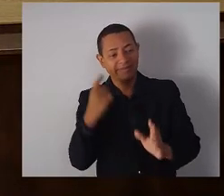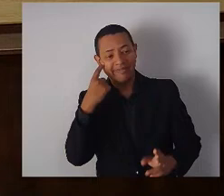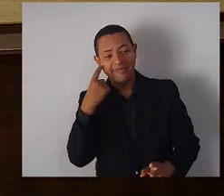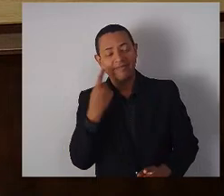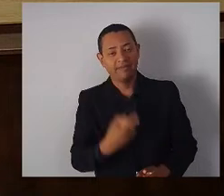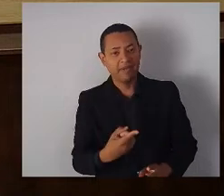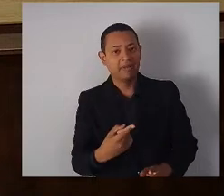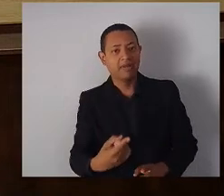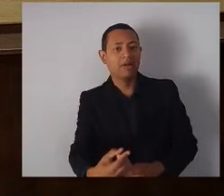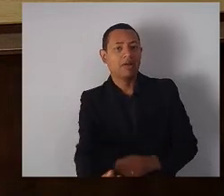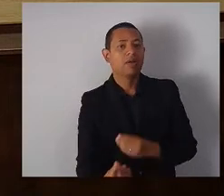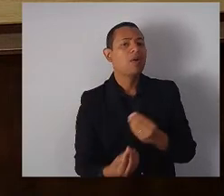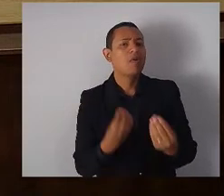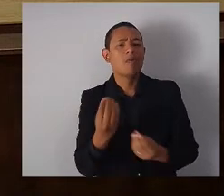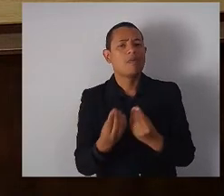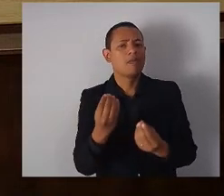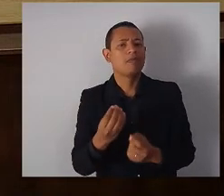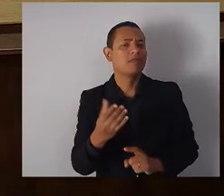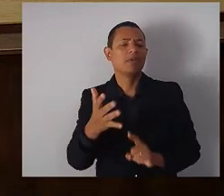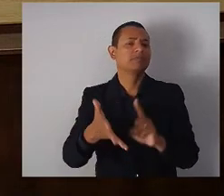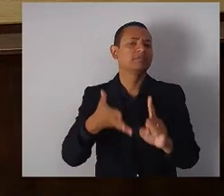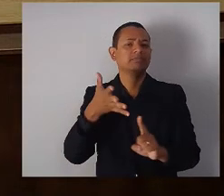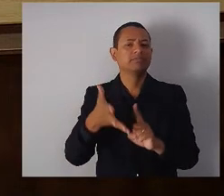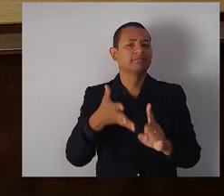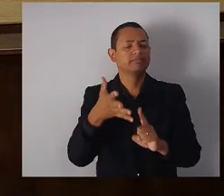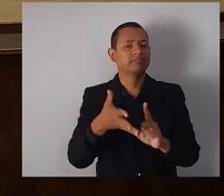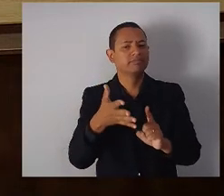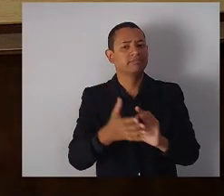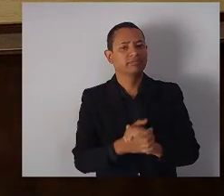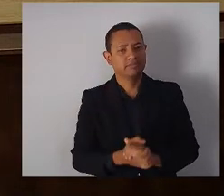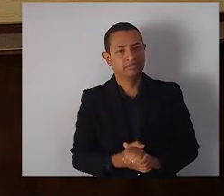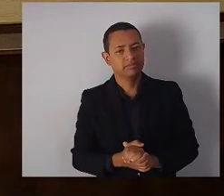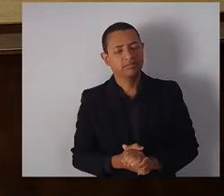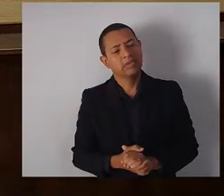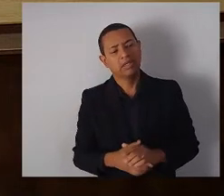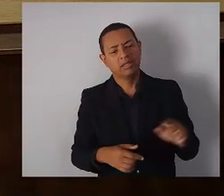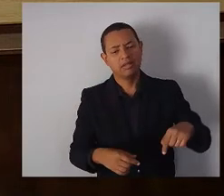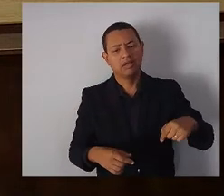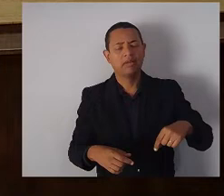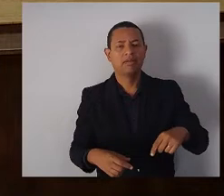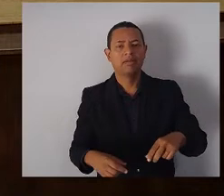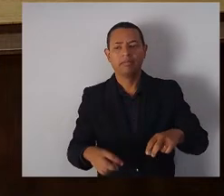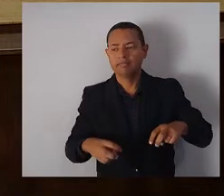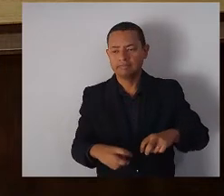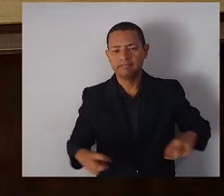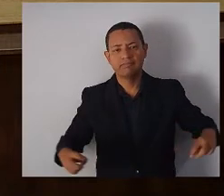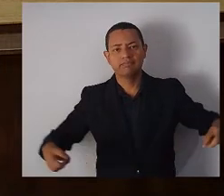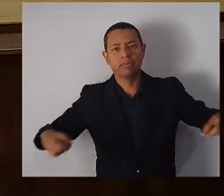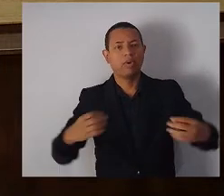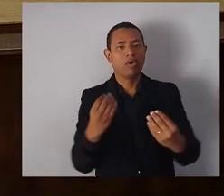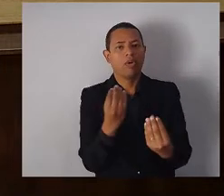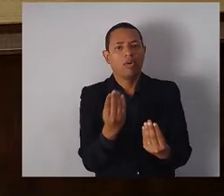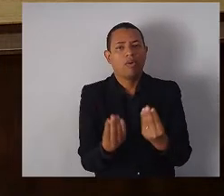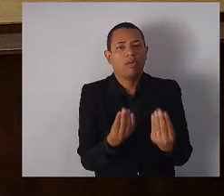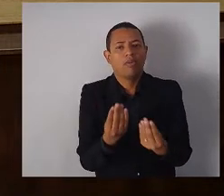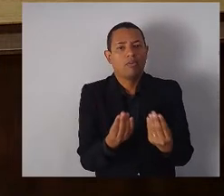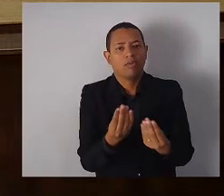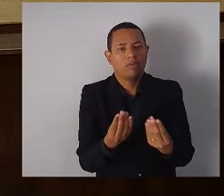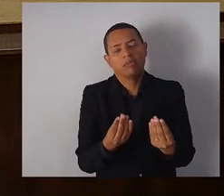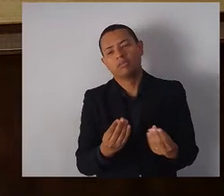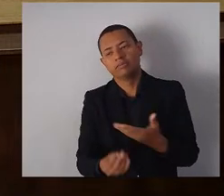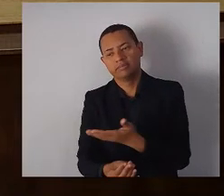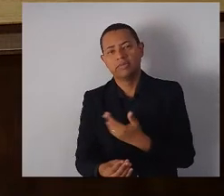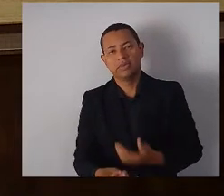para eles saberem como é que funciona a nossa corte, o nosso segundo grau da justiça